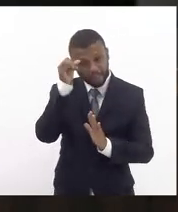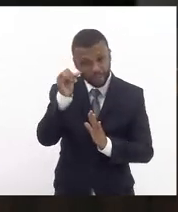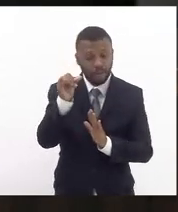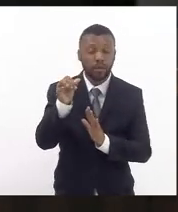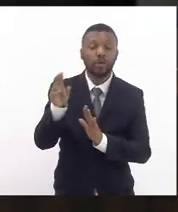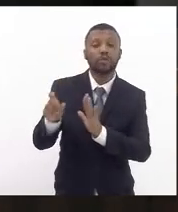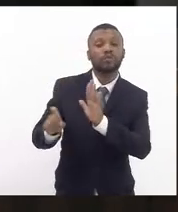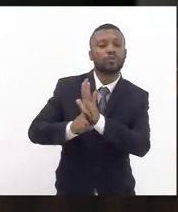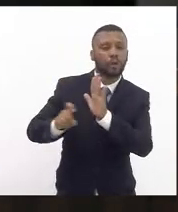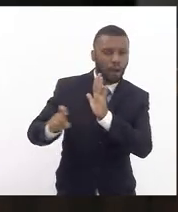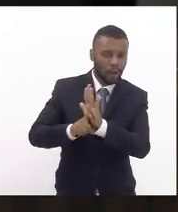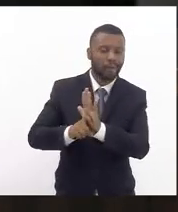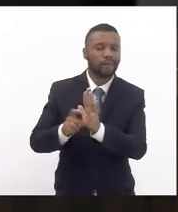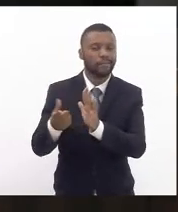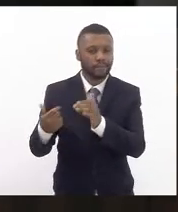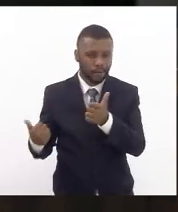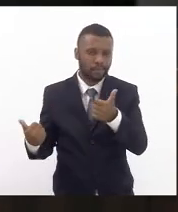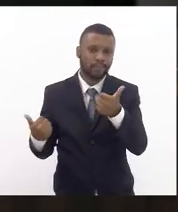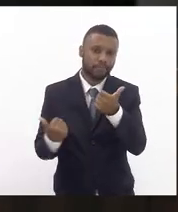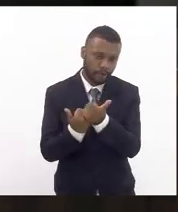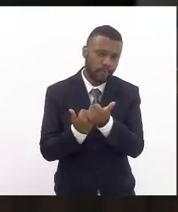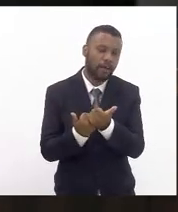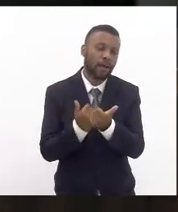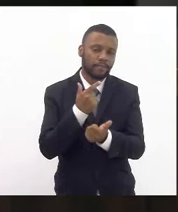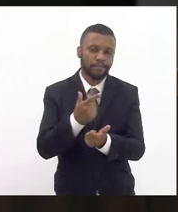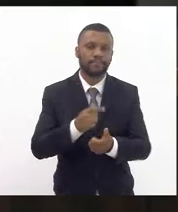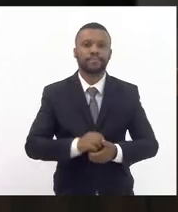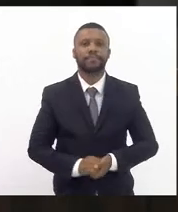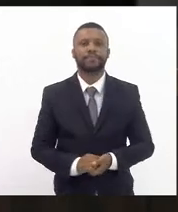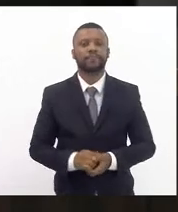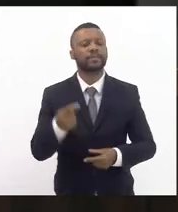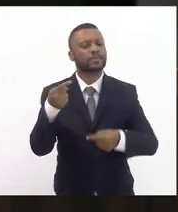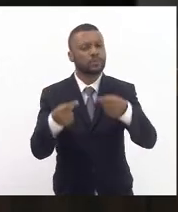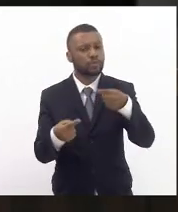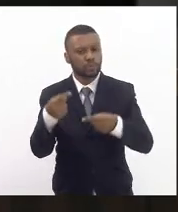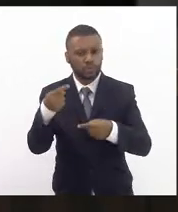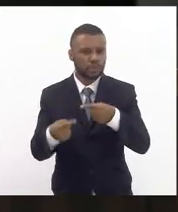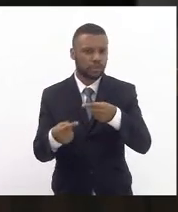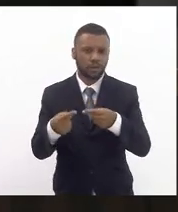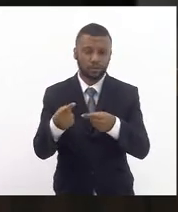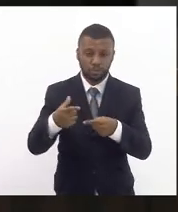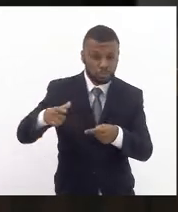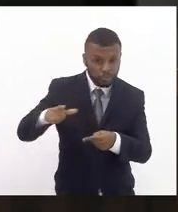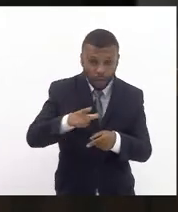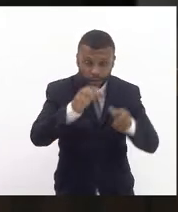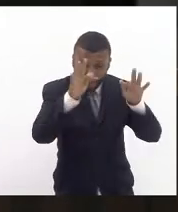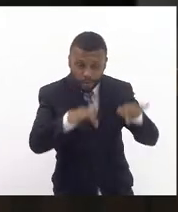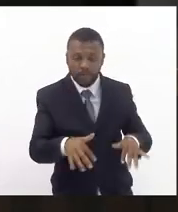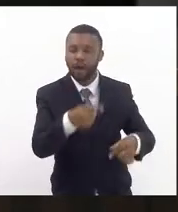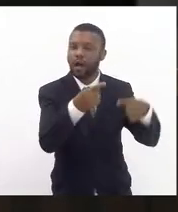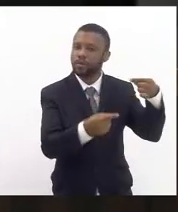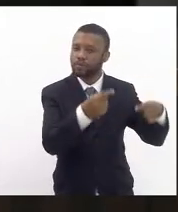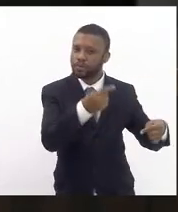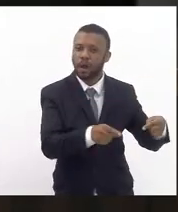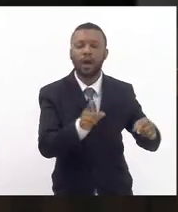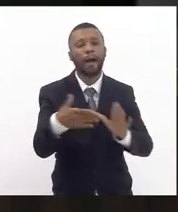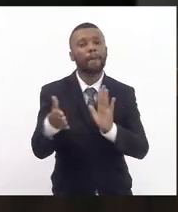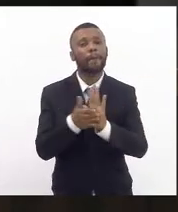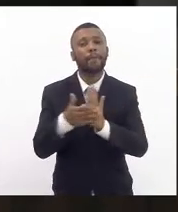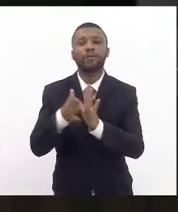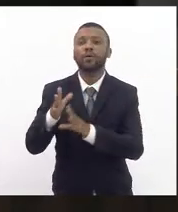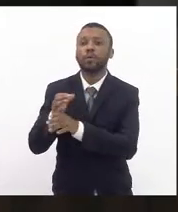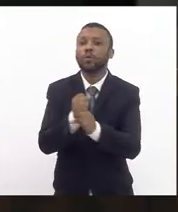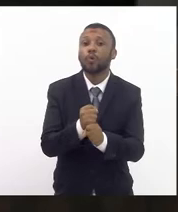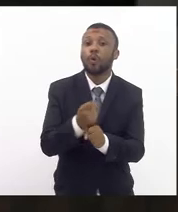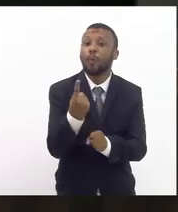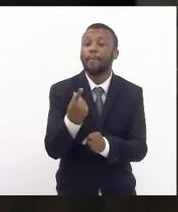favorável. Relator, deputado Márcio Pacheco e Daniel Librelon. Em discussão. Não havendo quem queira discutir, encerrada a discussão, a presente proposta recebeu uma